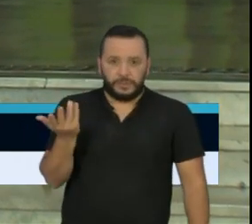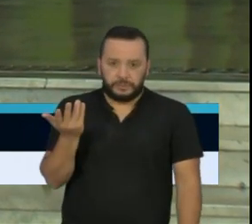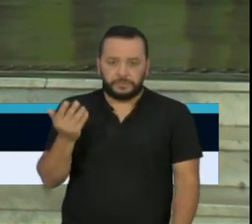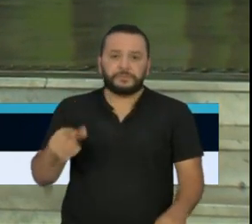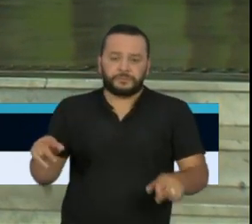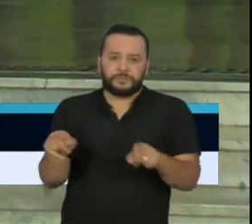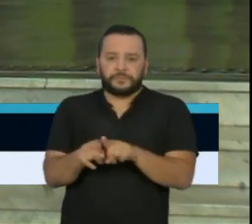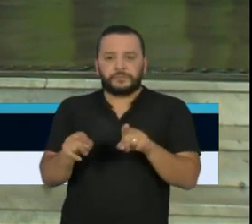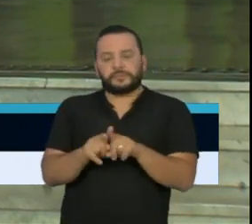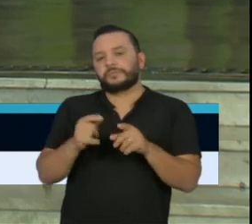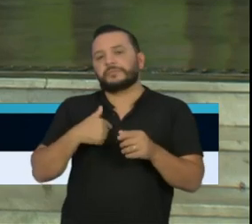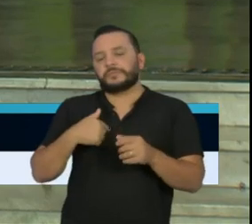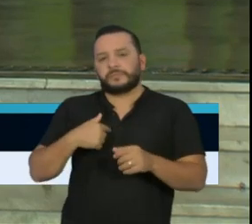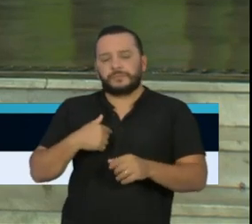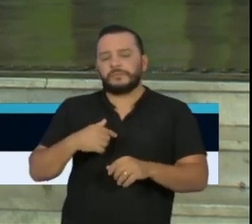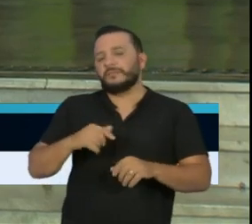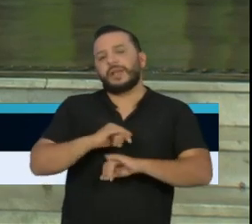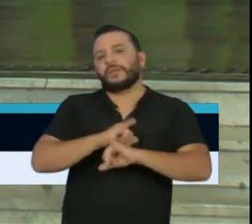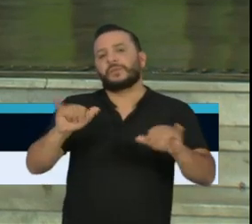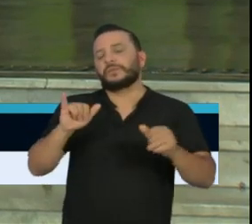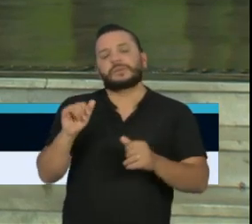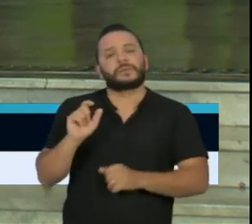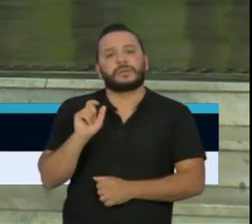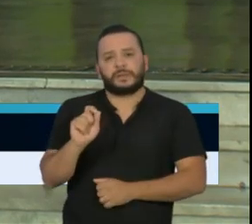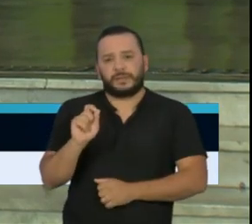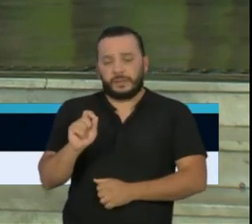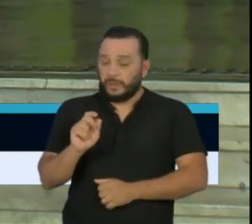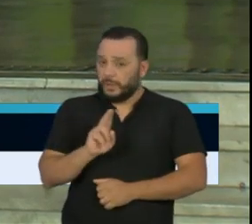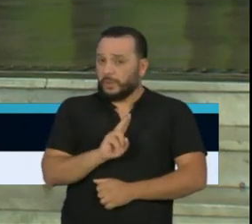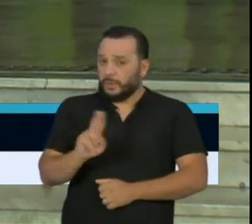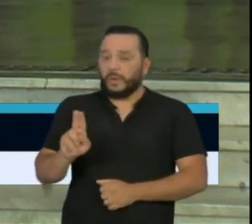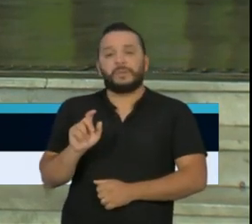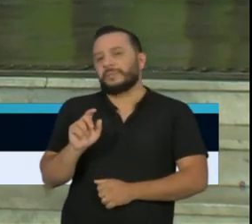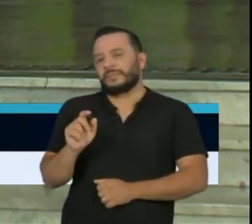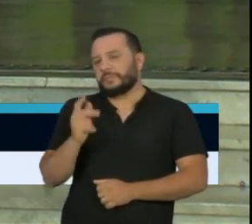também um terceiro grande anúncio aqui, um nome técnico,